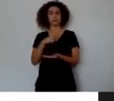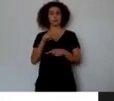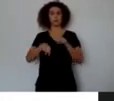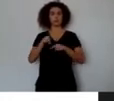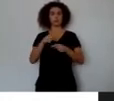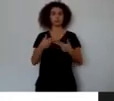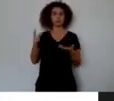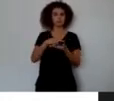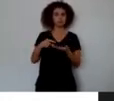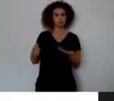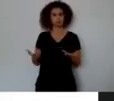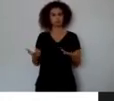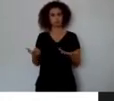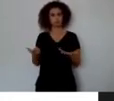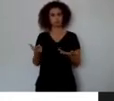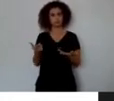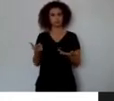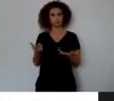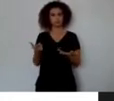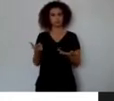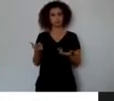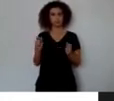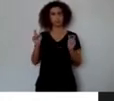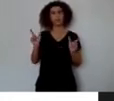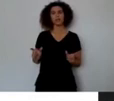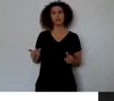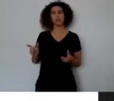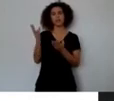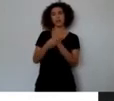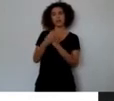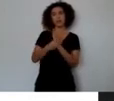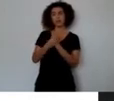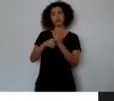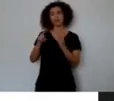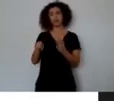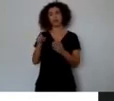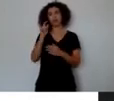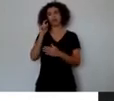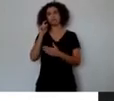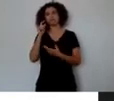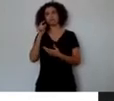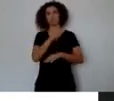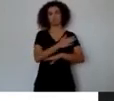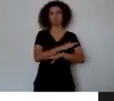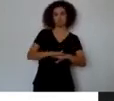Saindo do contexto acadêmico também, quem são os autores dos livros que eu leio, quem são os artistas que eu